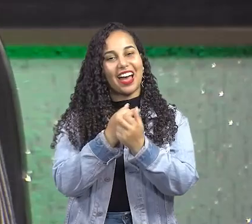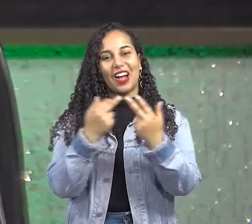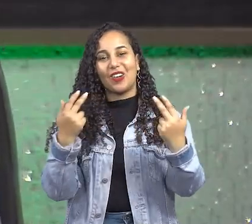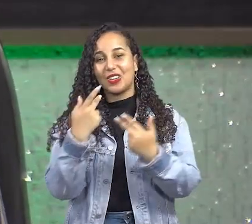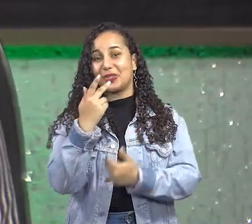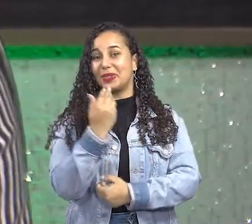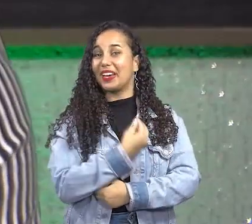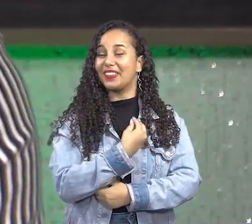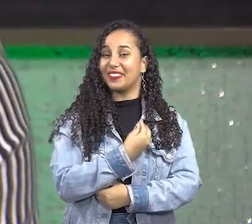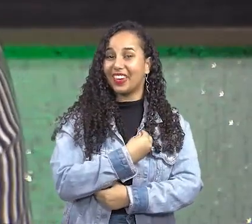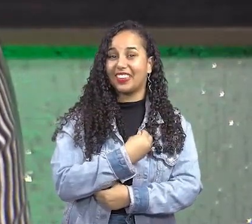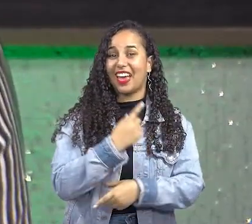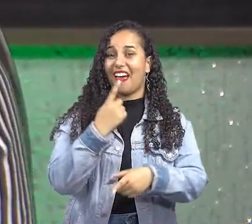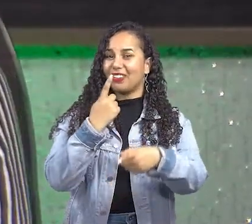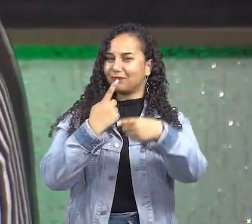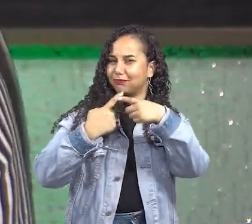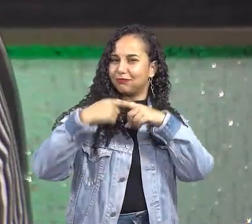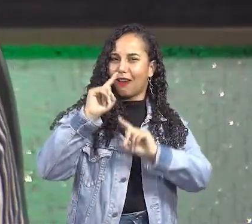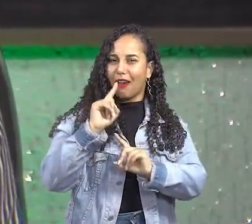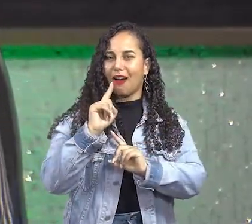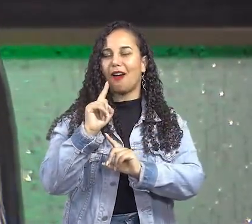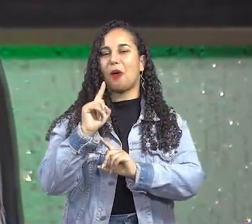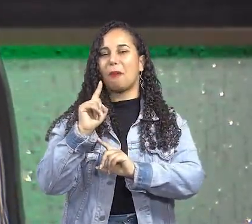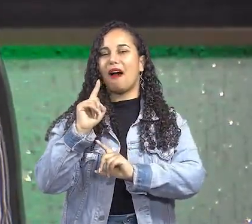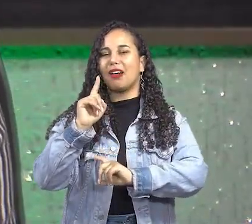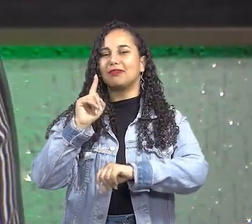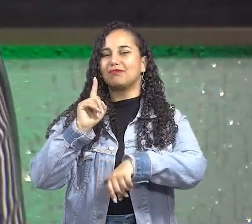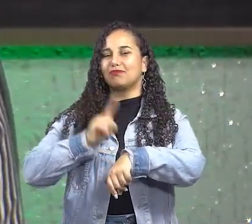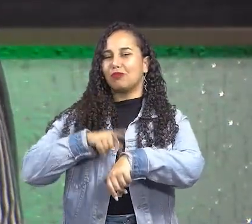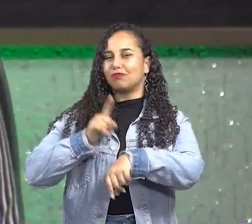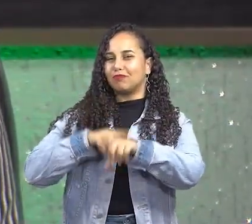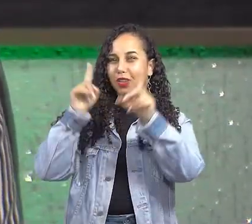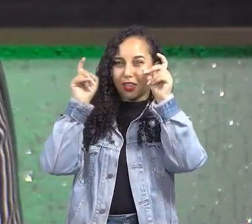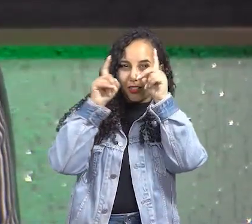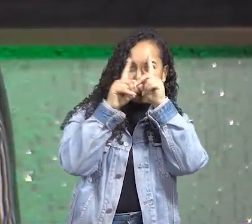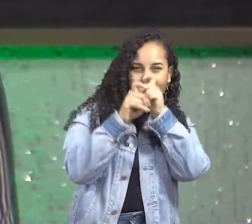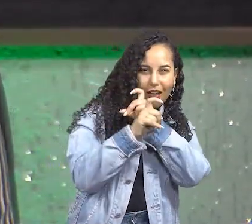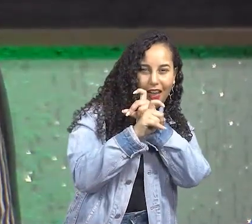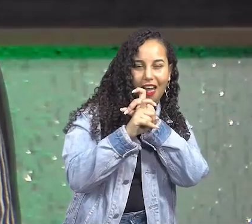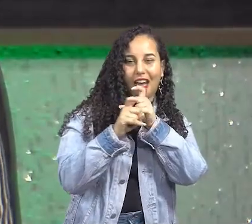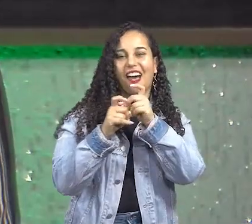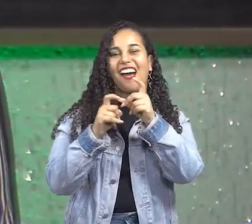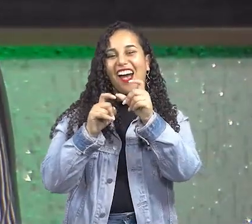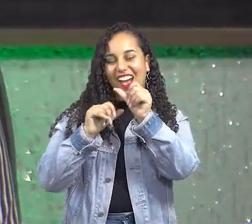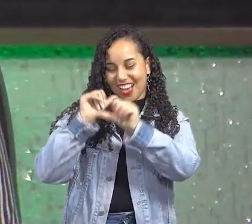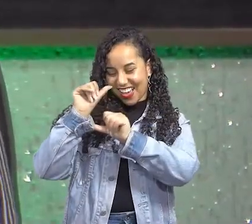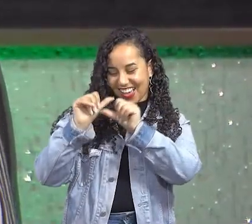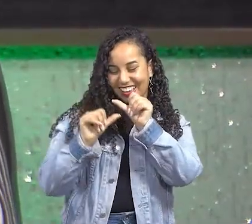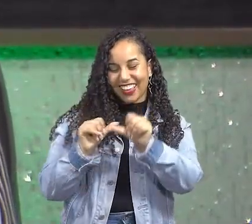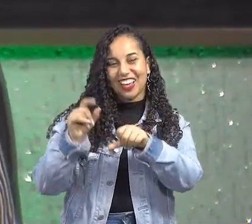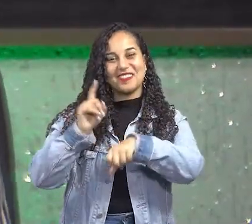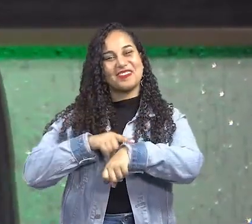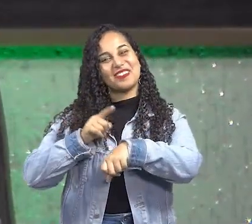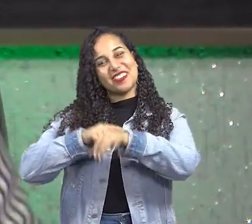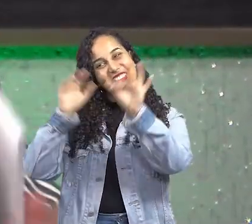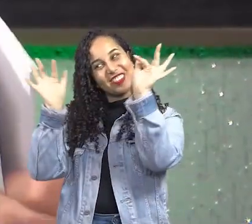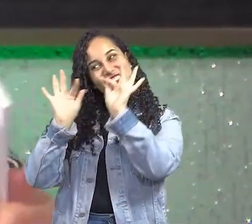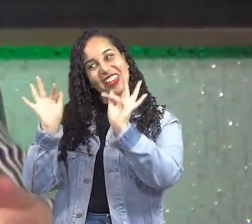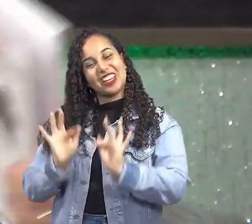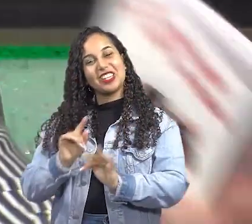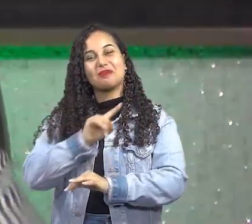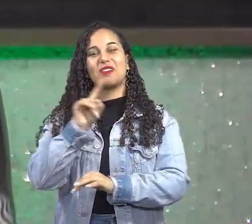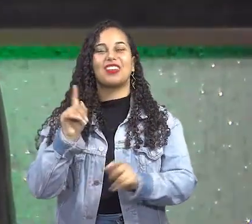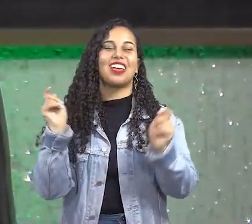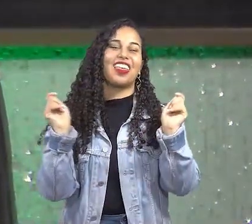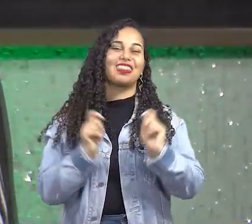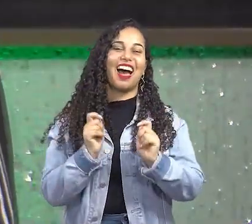negativa e transformar isto que está te entristecendo em um degrau, uma mola propulsora para que